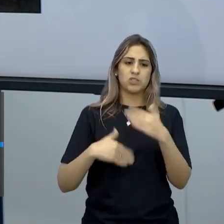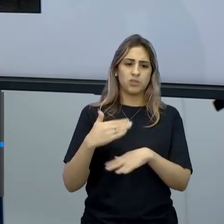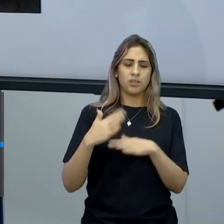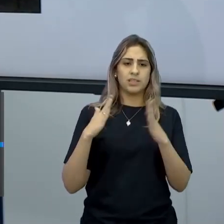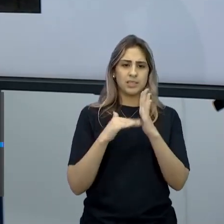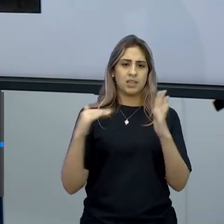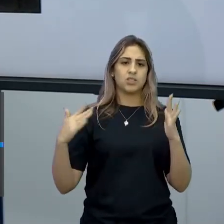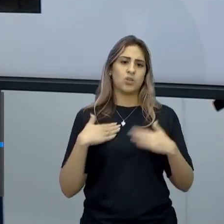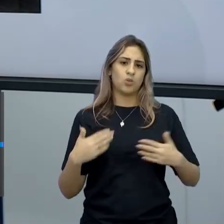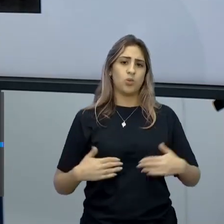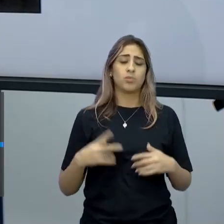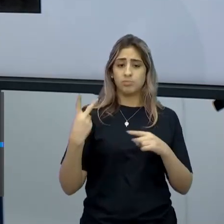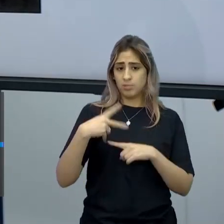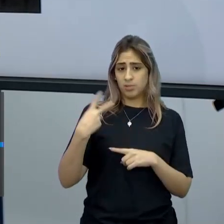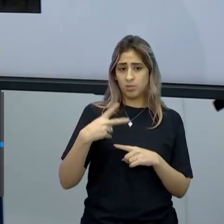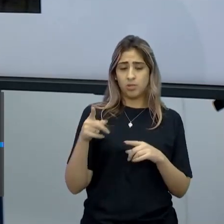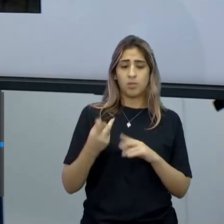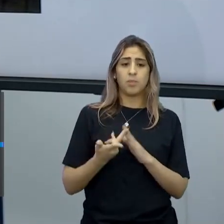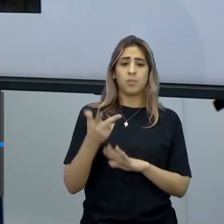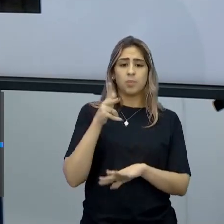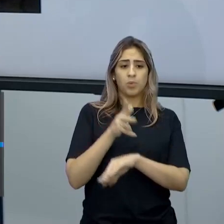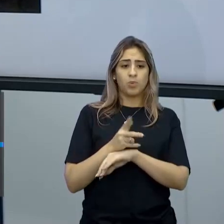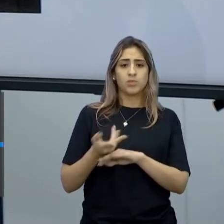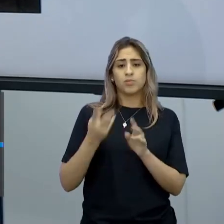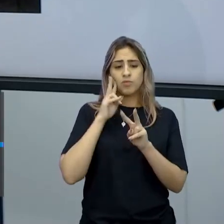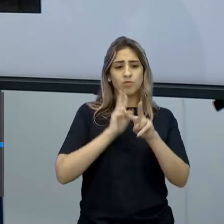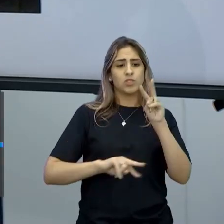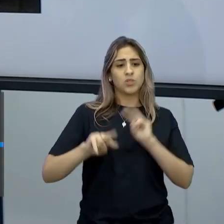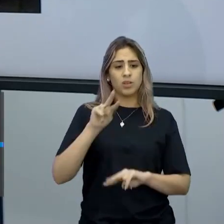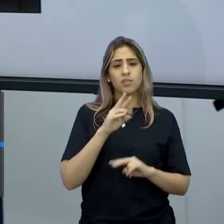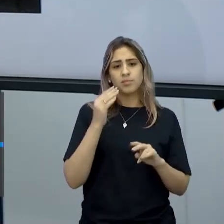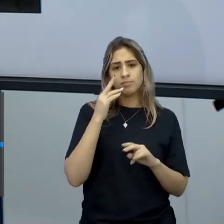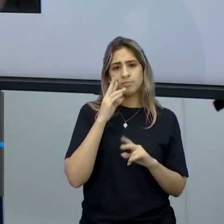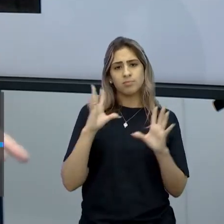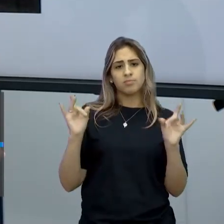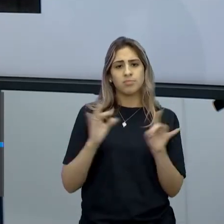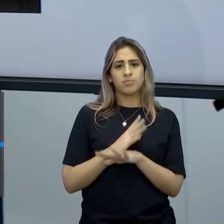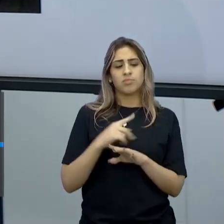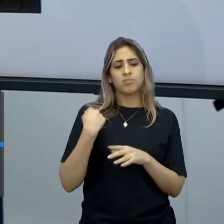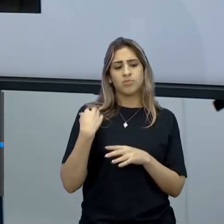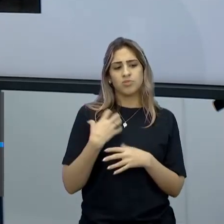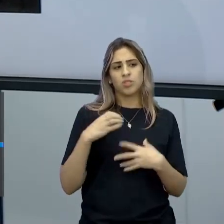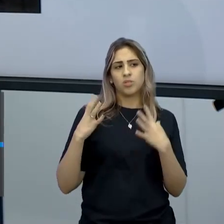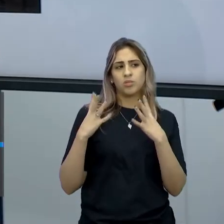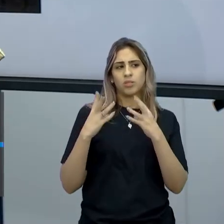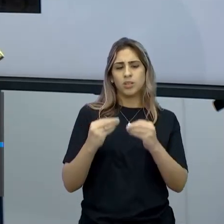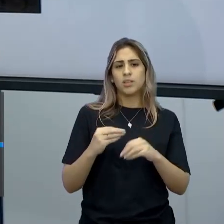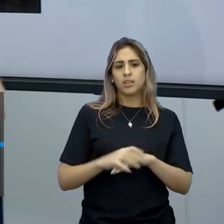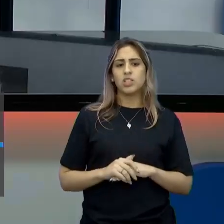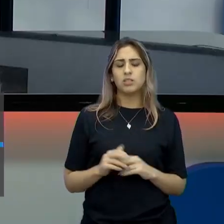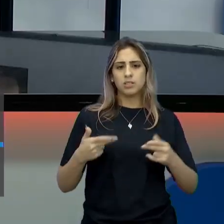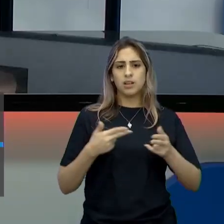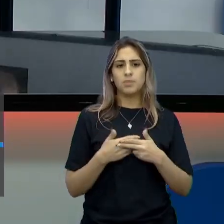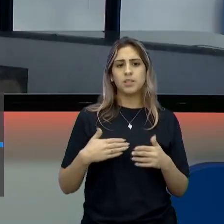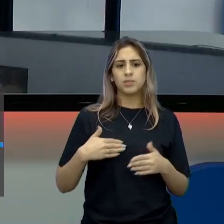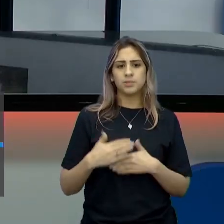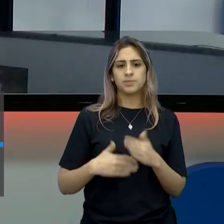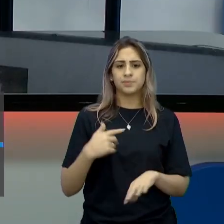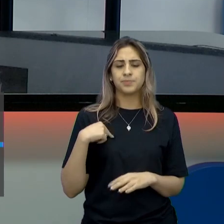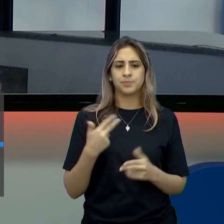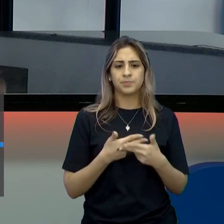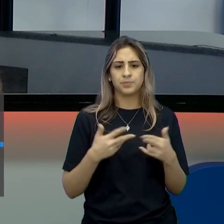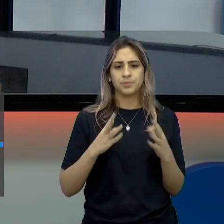Estética do Corpo. Segundo, que é uma produção audiovisual que tem um enquadramento muito bem feito, está usando ali um plano geral. É legal que a gente consegue visualizar